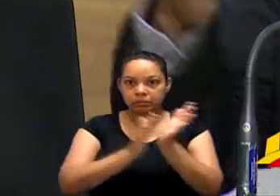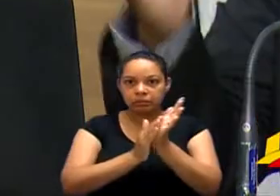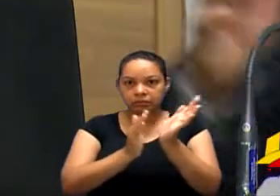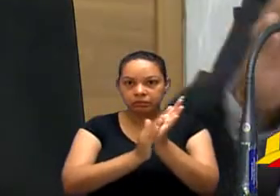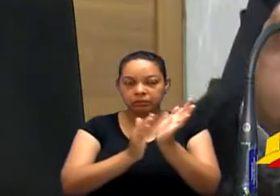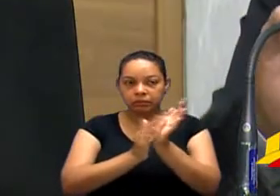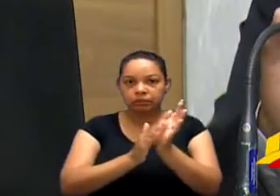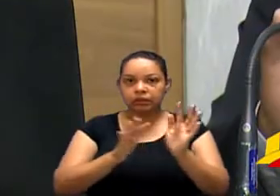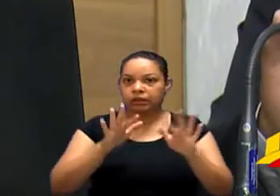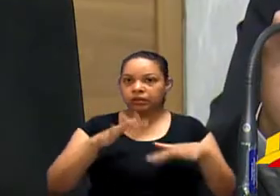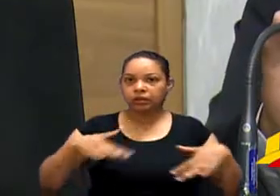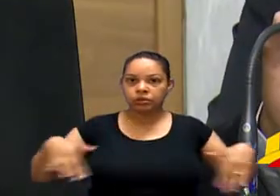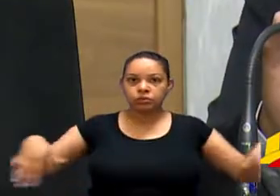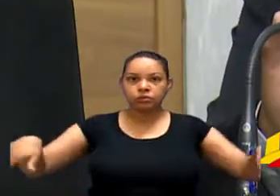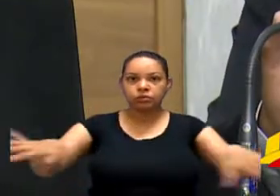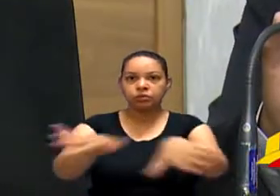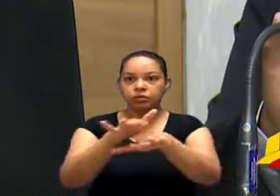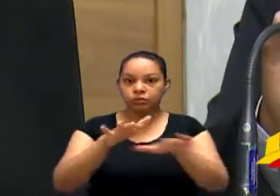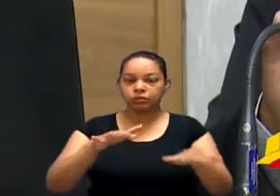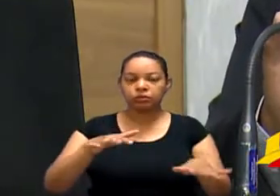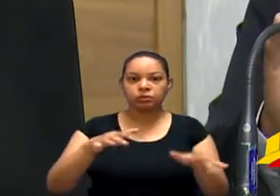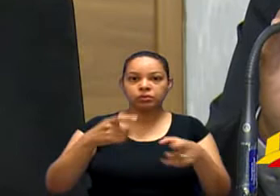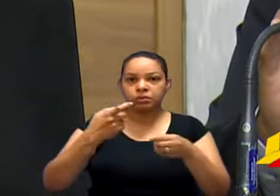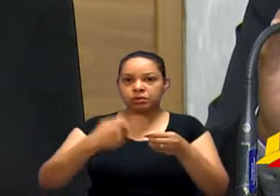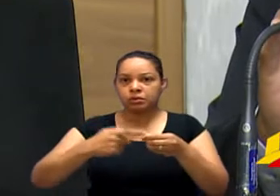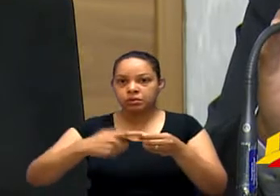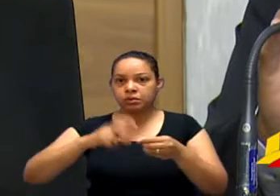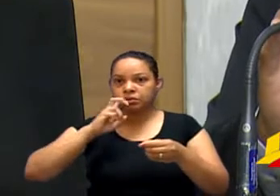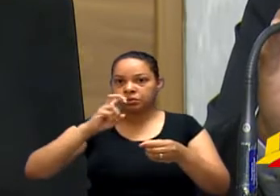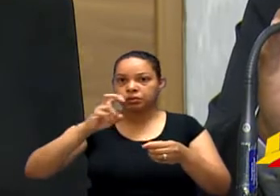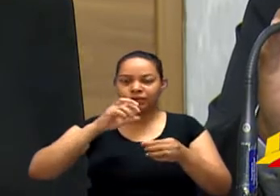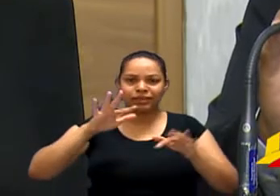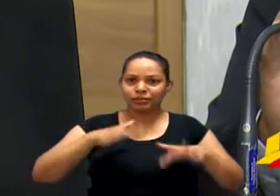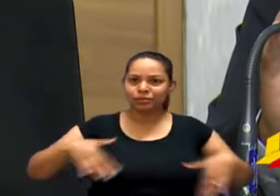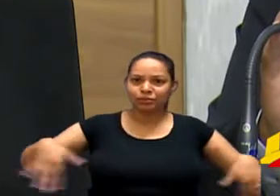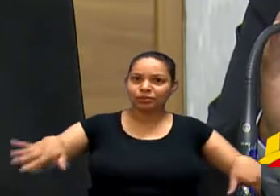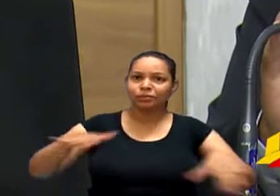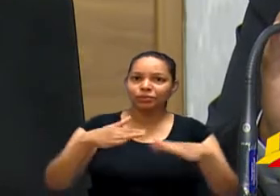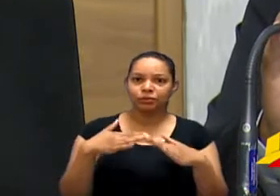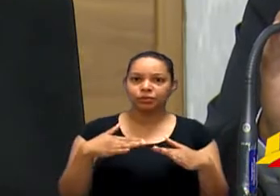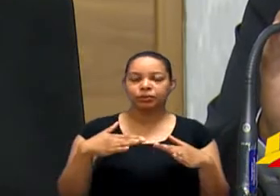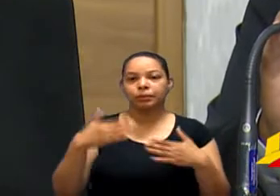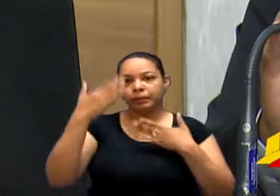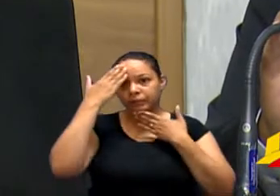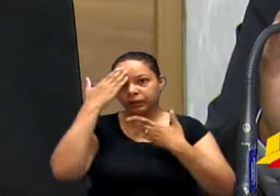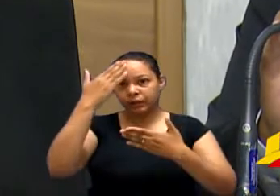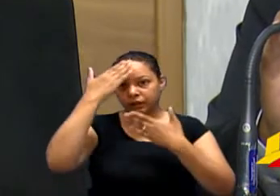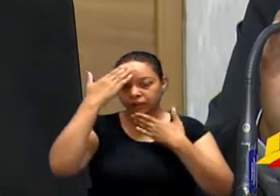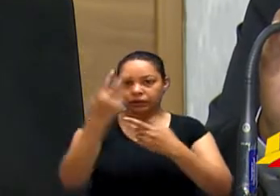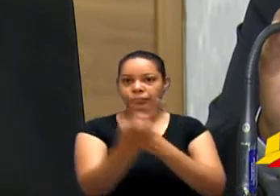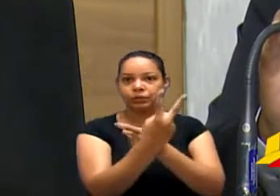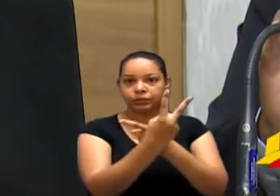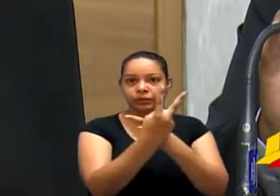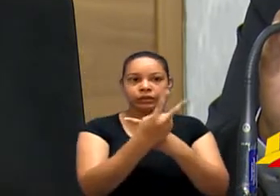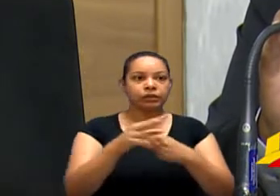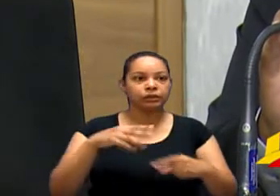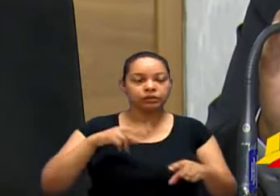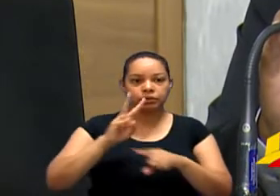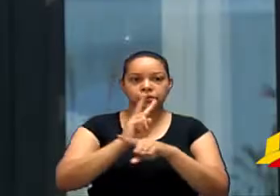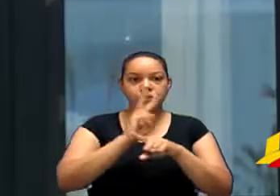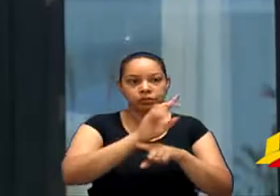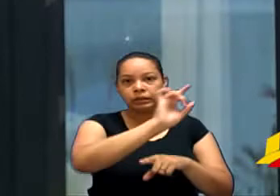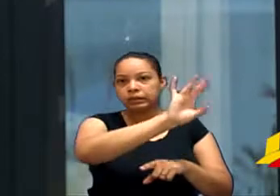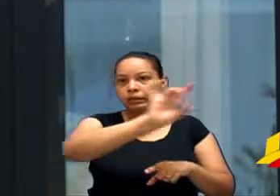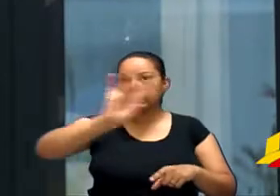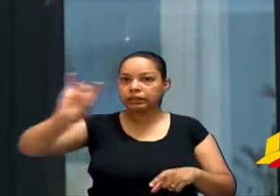Sorocaba na nossa região metropolitana em seu nome parabeniza a todos e obrigado Mais uma vez por cuidar de nós cuidar das nossas